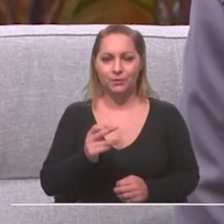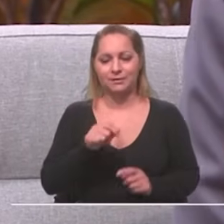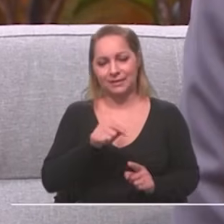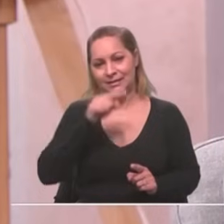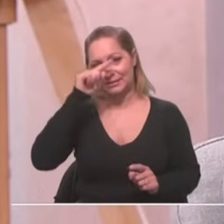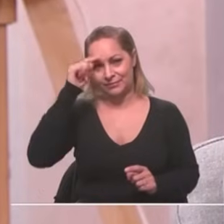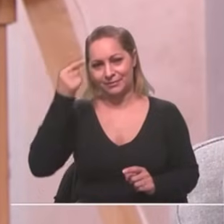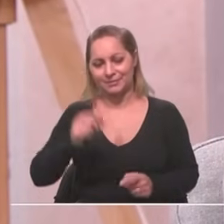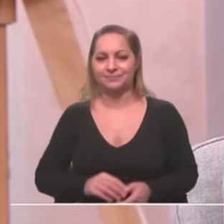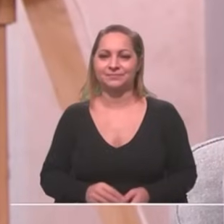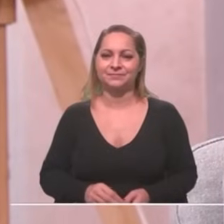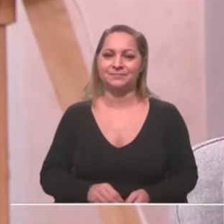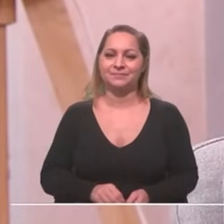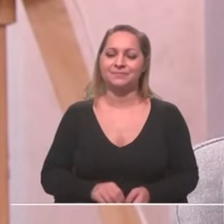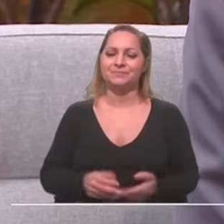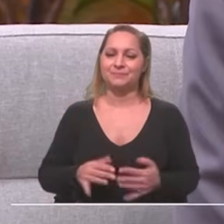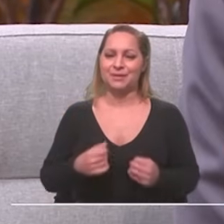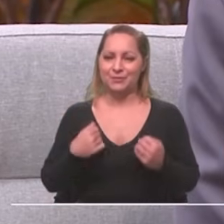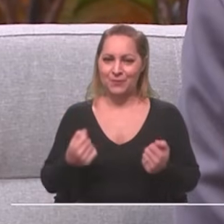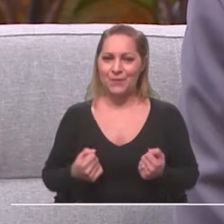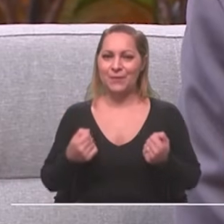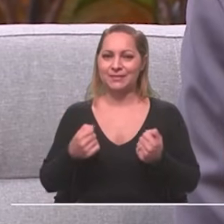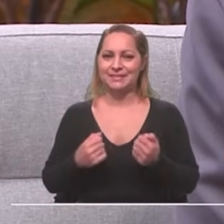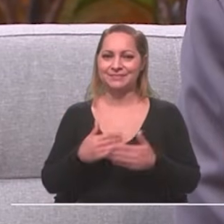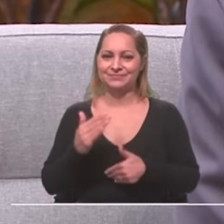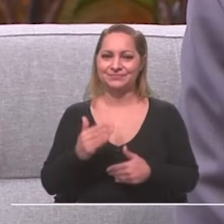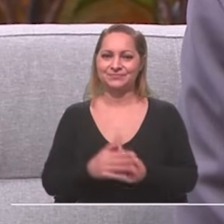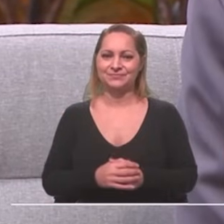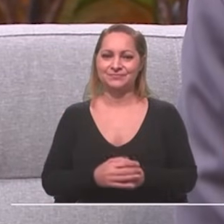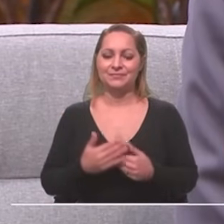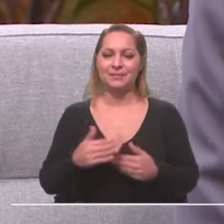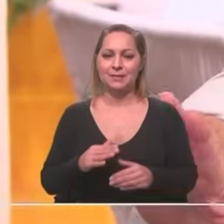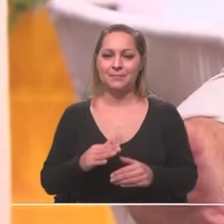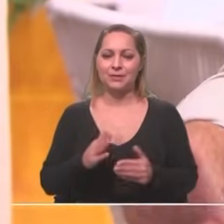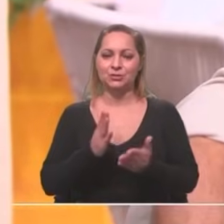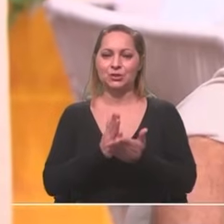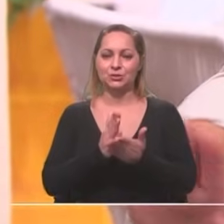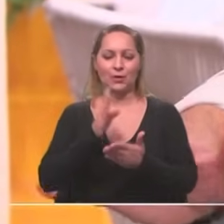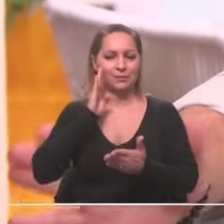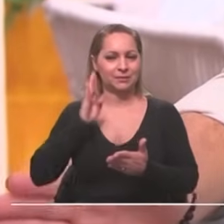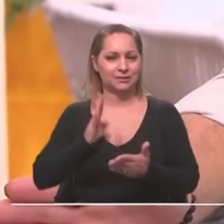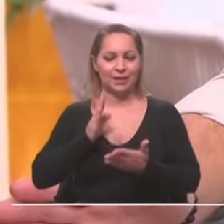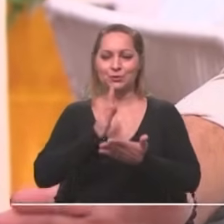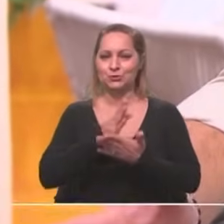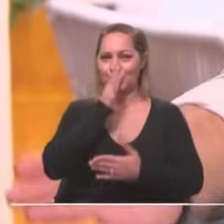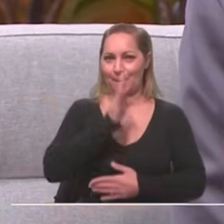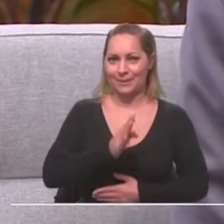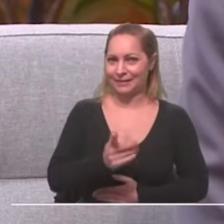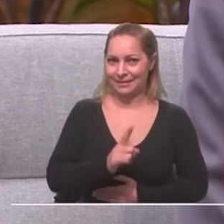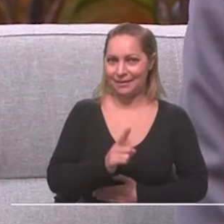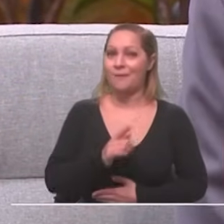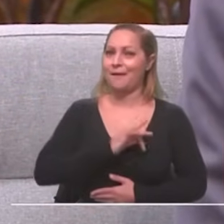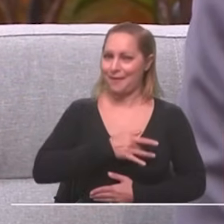dificuldades, mas consegui superar. Mas a Academia Militar não lhe trouxe só treino, trouxe-lhe também o amor. Sim,